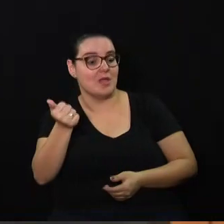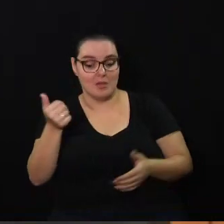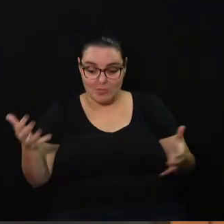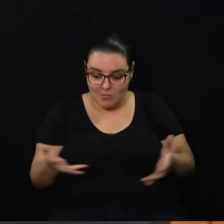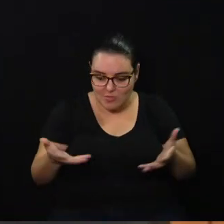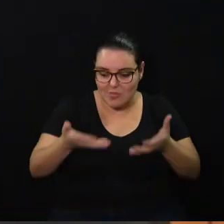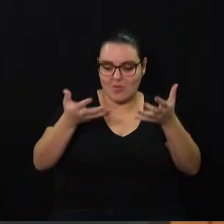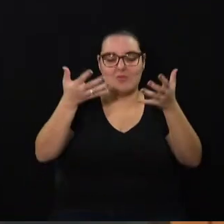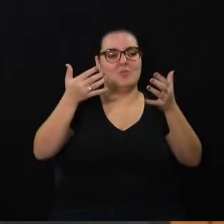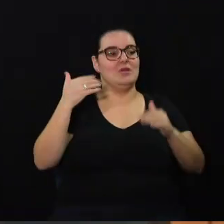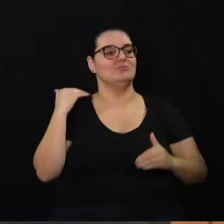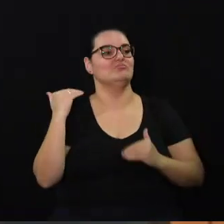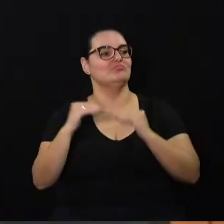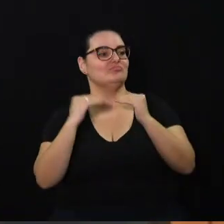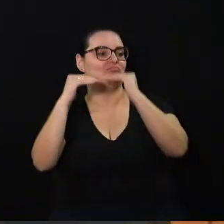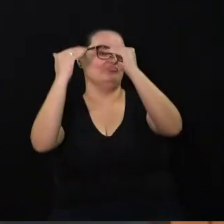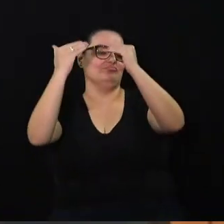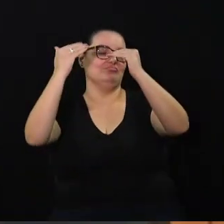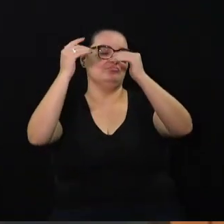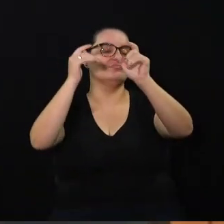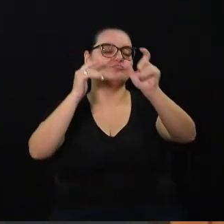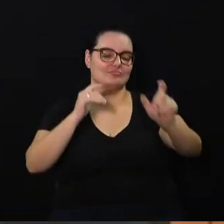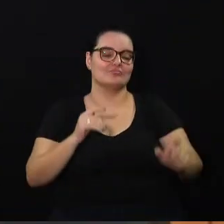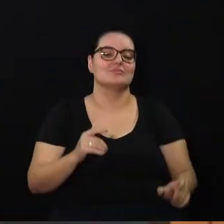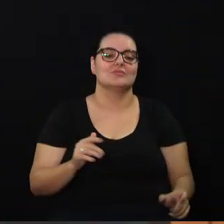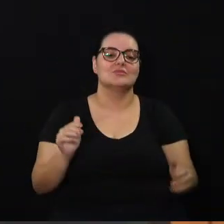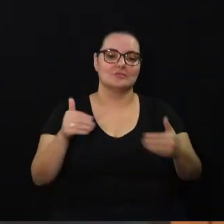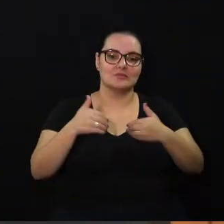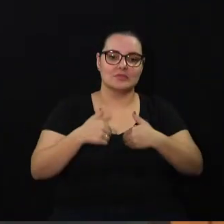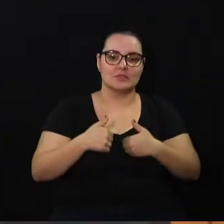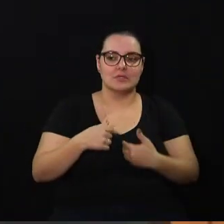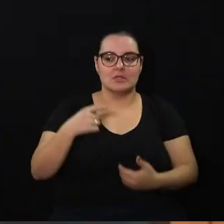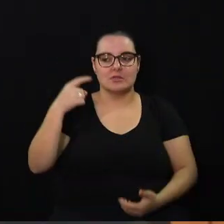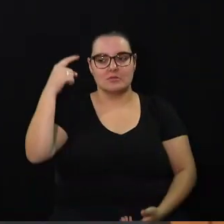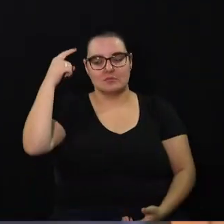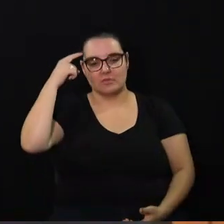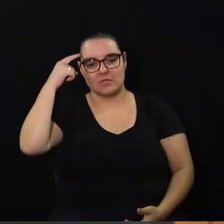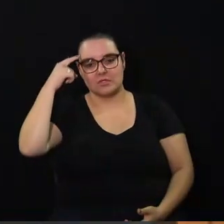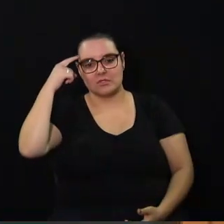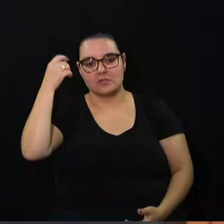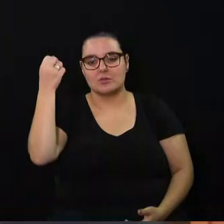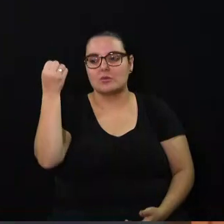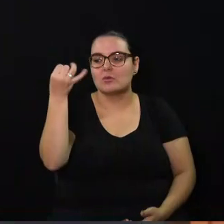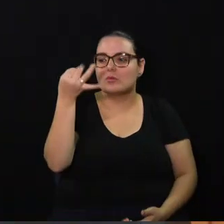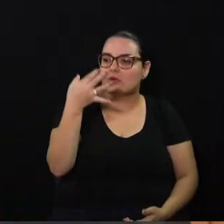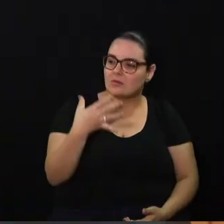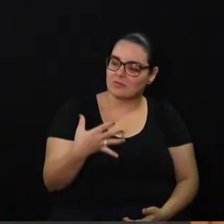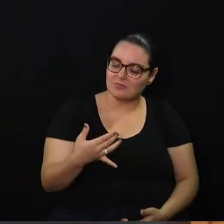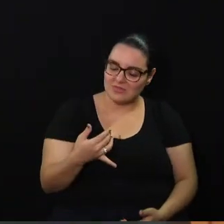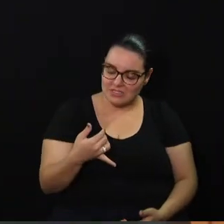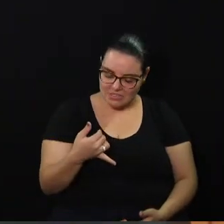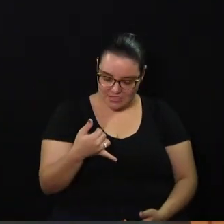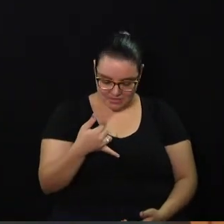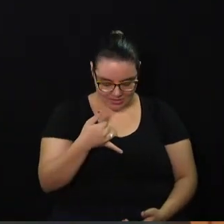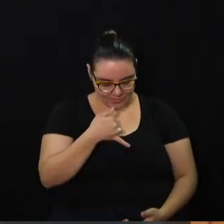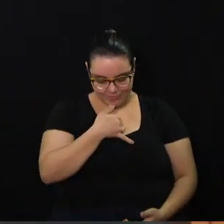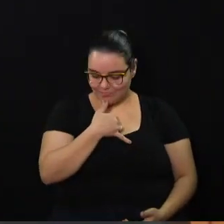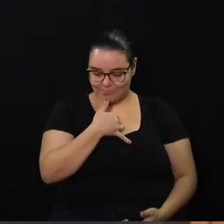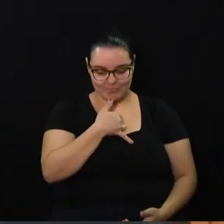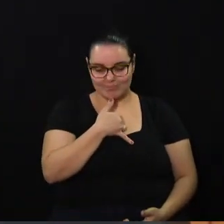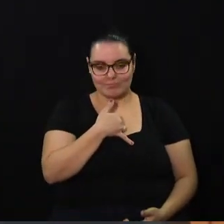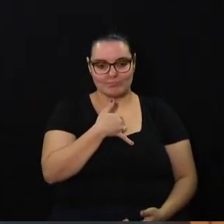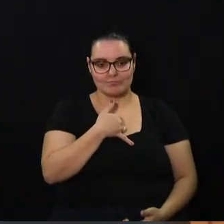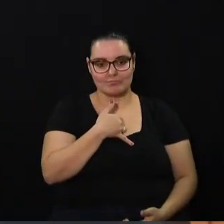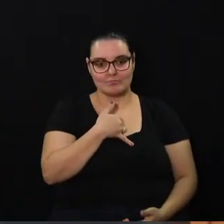melhor o desenvolvimento dela então vocês imaginem é quanto foi a minha frustração e foi disso que